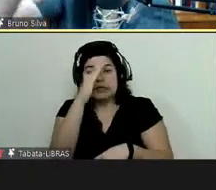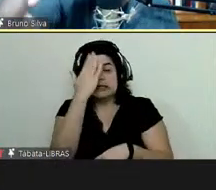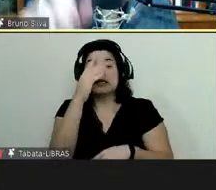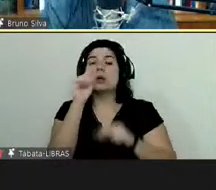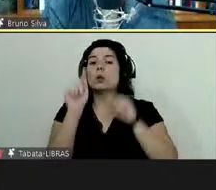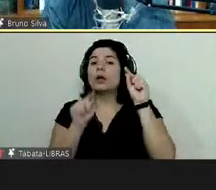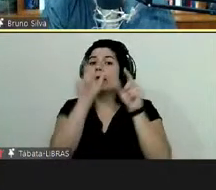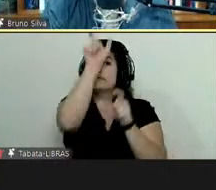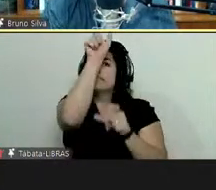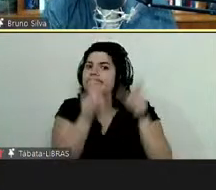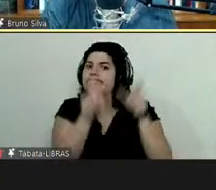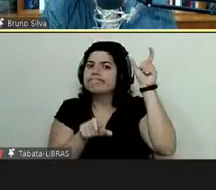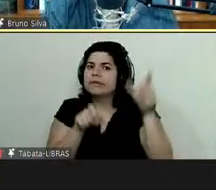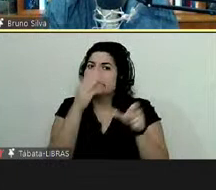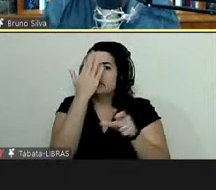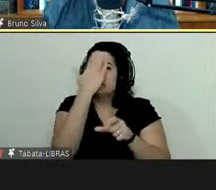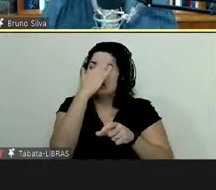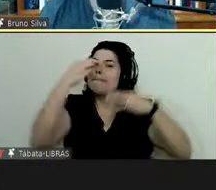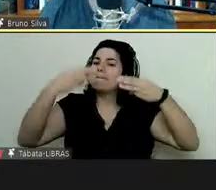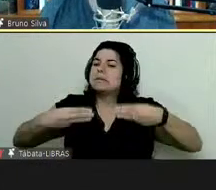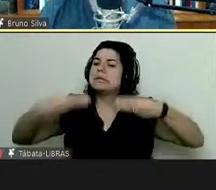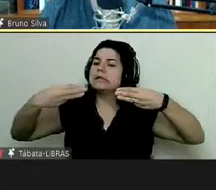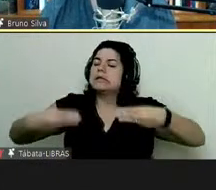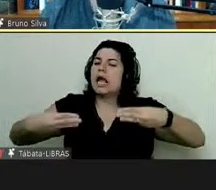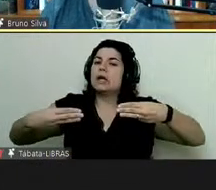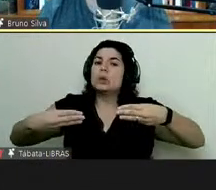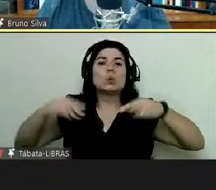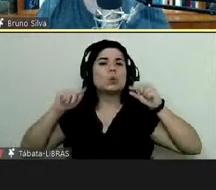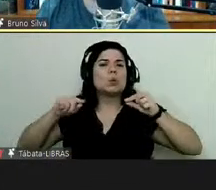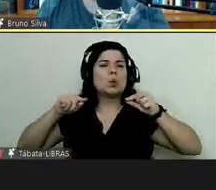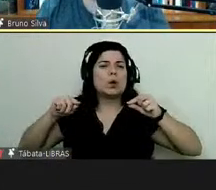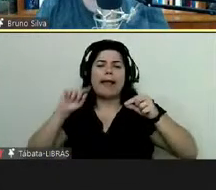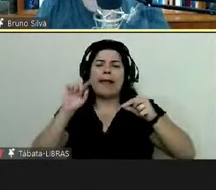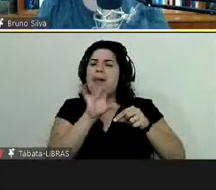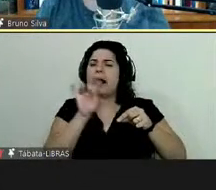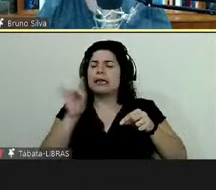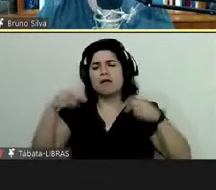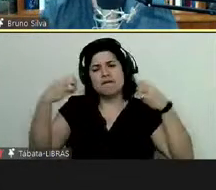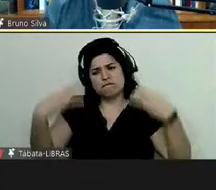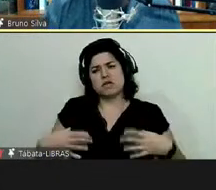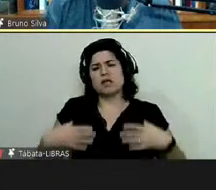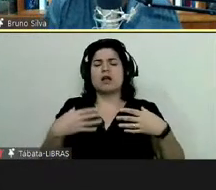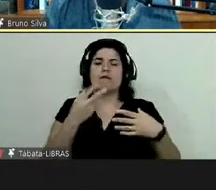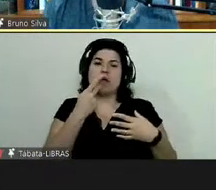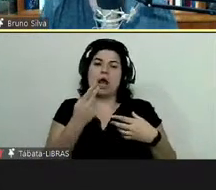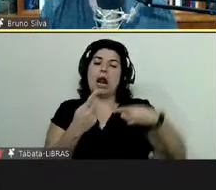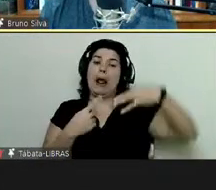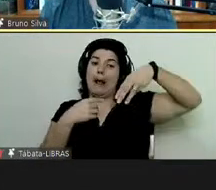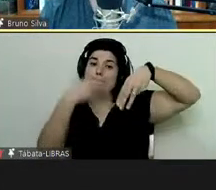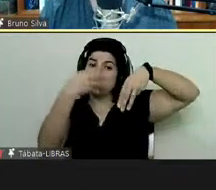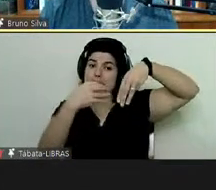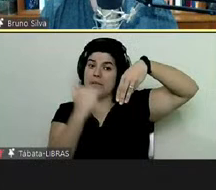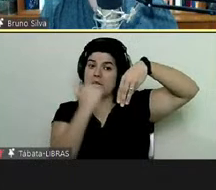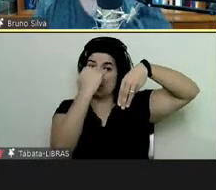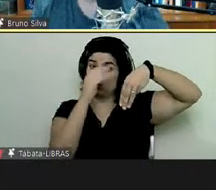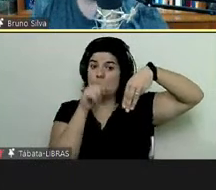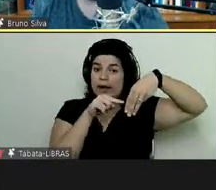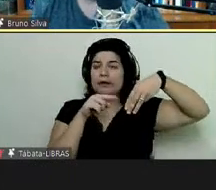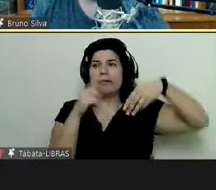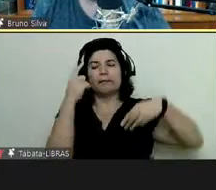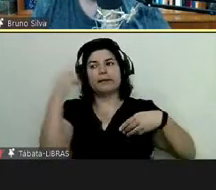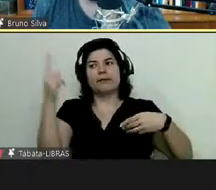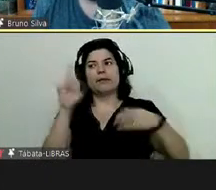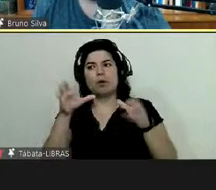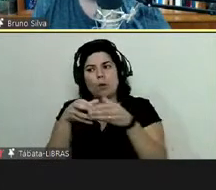determinado perfil dos Ministérios e geralmente a gente olha para os Ministérios fala de ministros pensando eles do ponto de vista se eles são